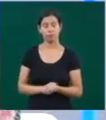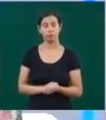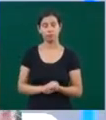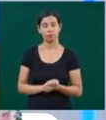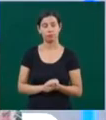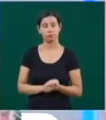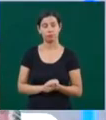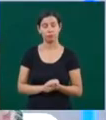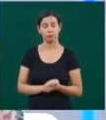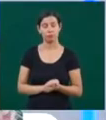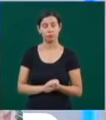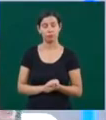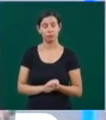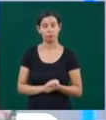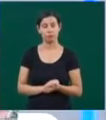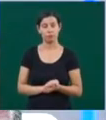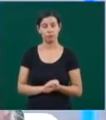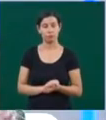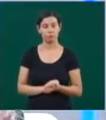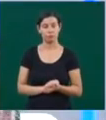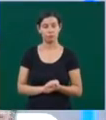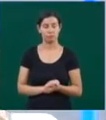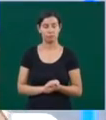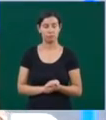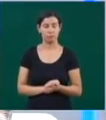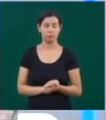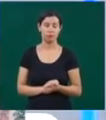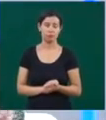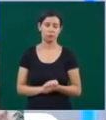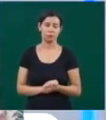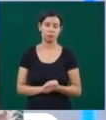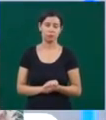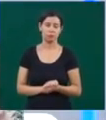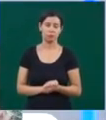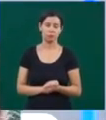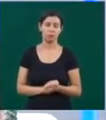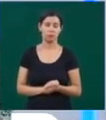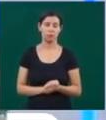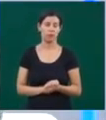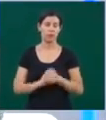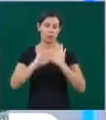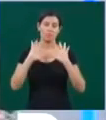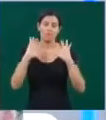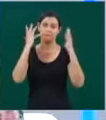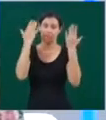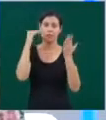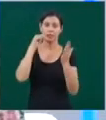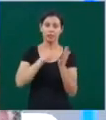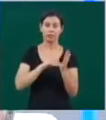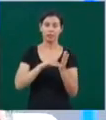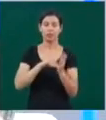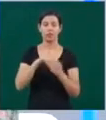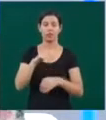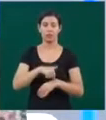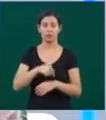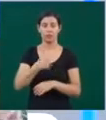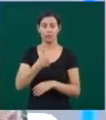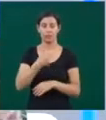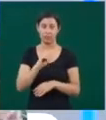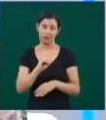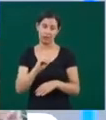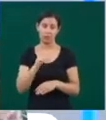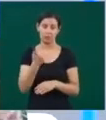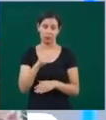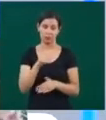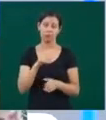independente publicações então vai ter essa ferida acontecendo essa banda de cumbias o doc como explodia e festa até